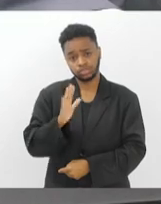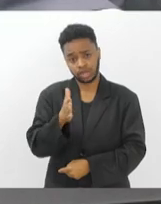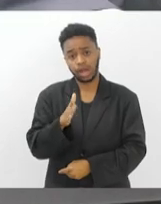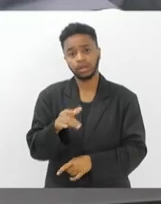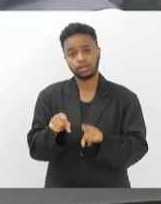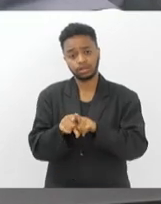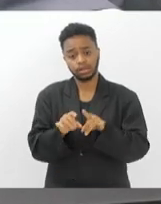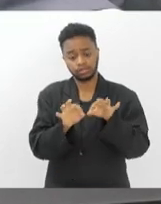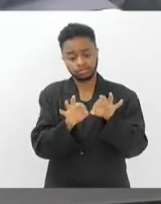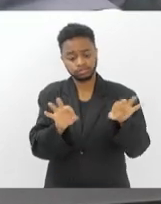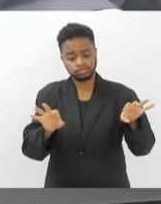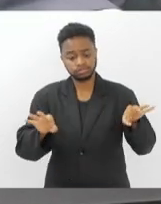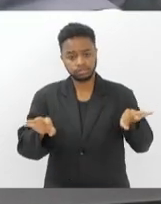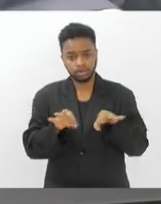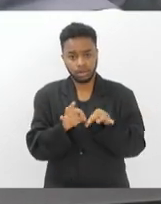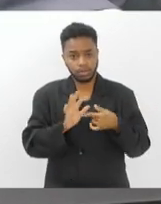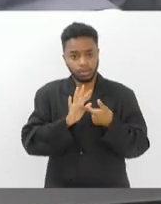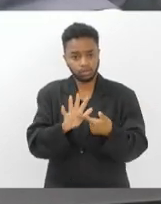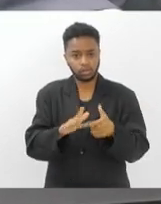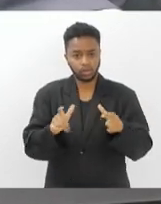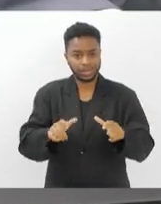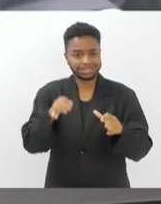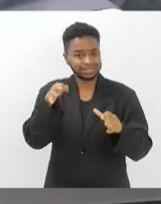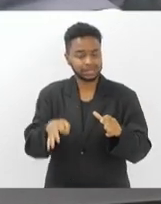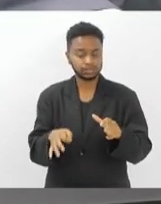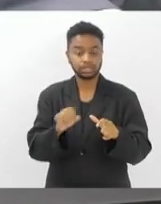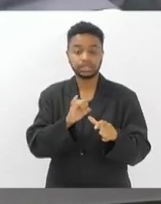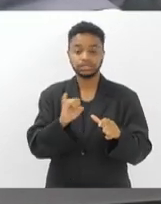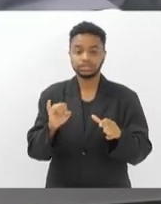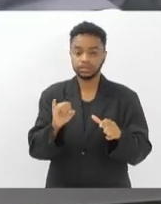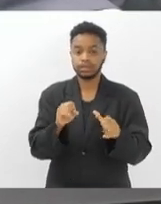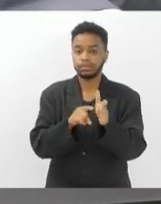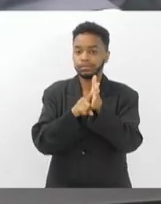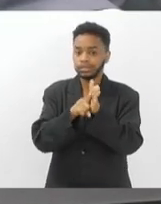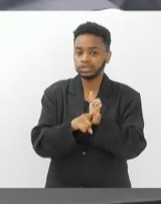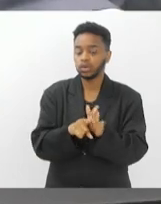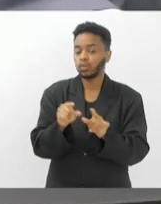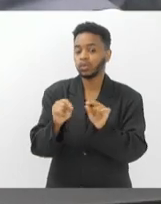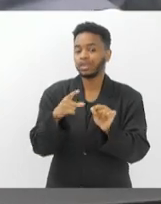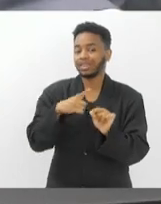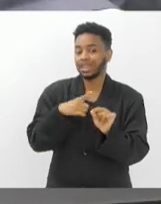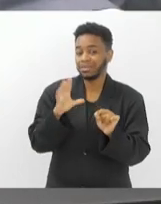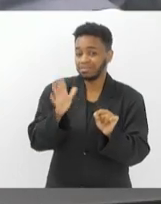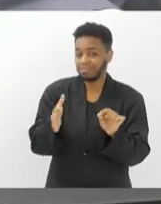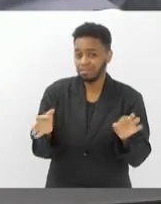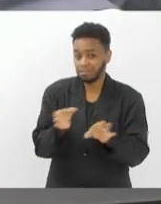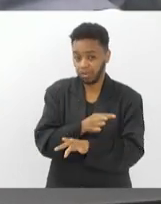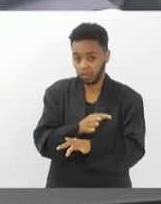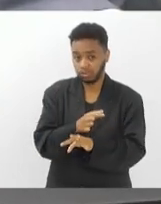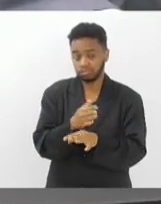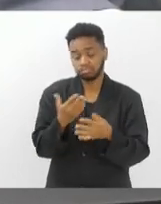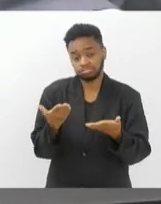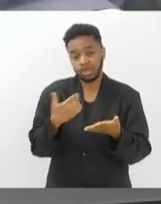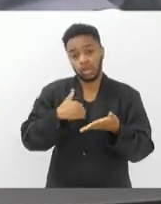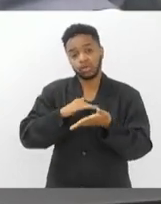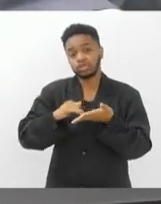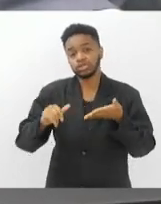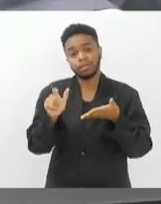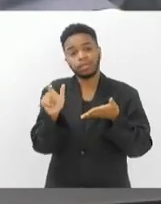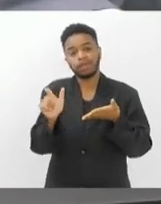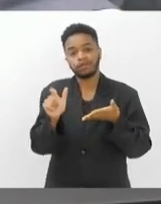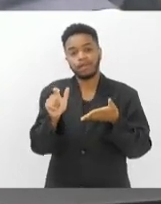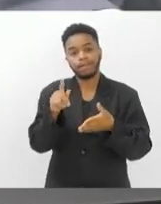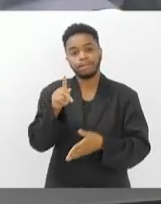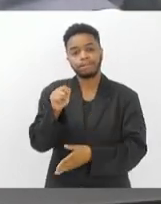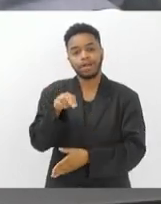georreferenciada. Se Vossa Excelência puxar o que já existe, eu excluiria o parque,